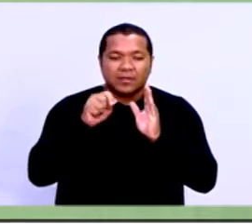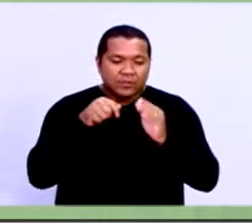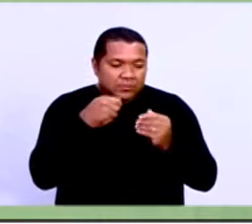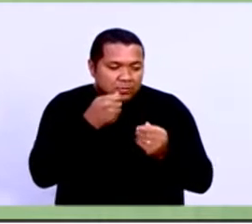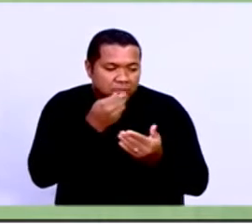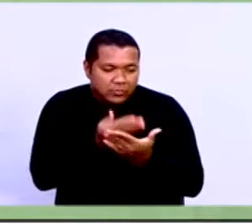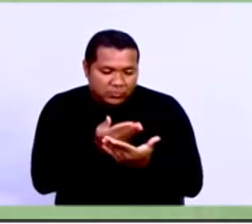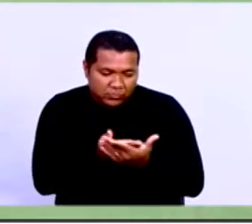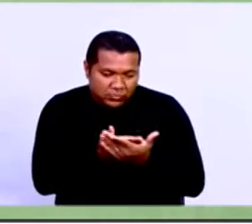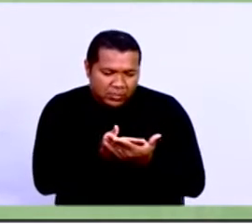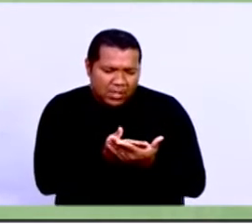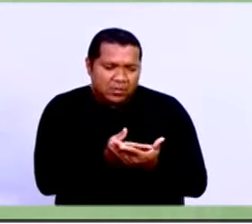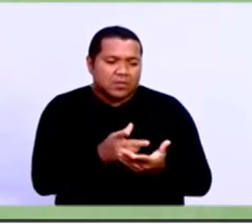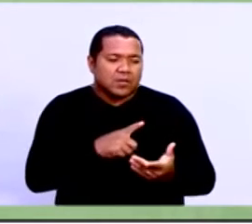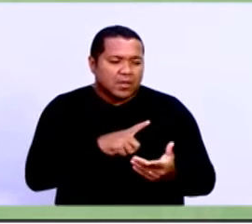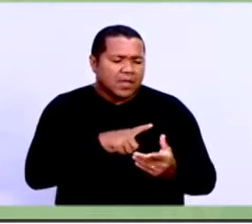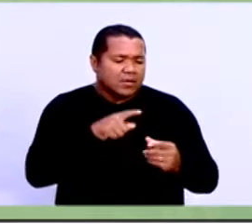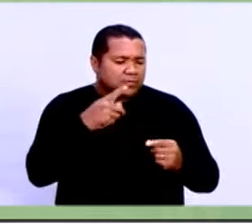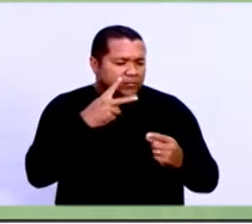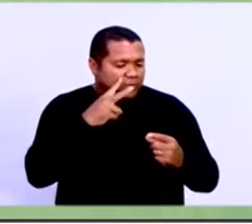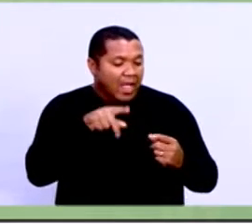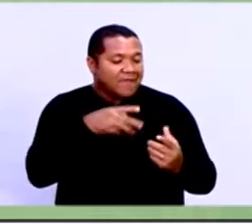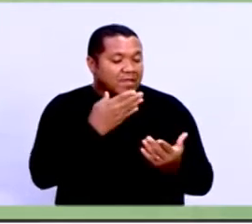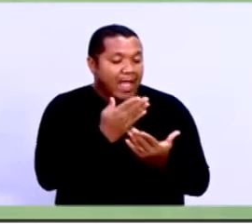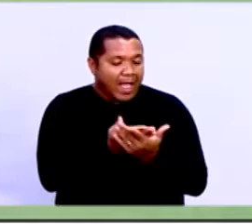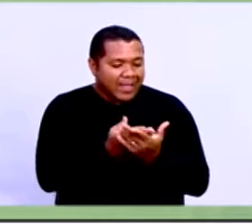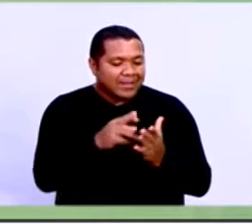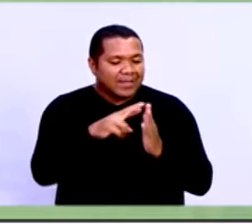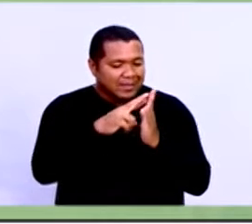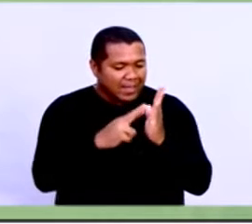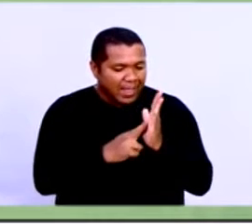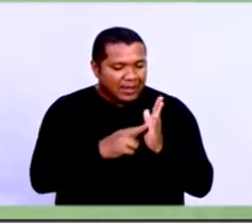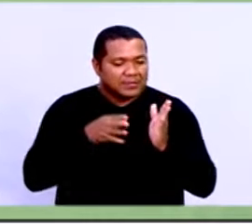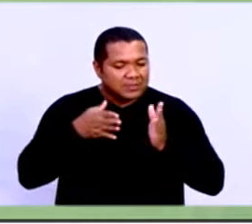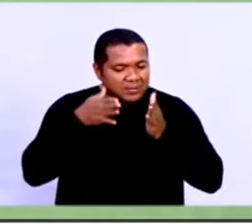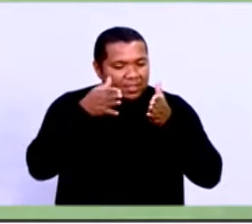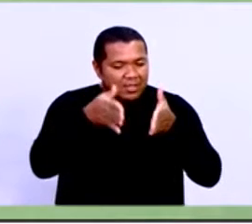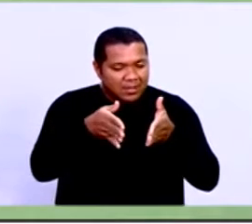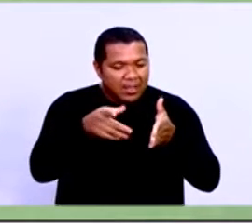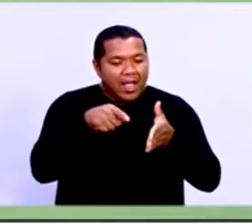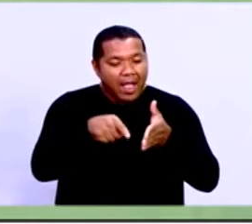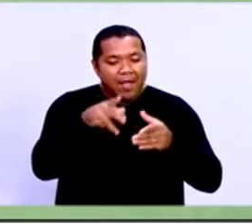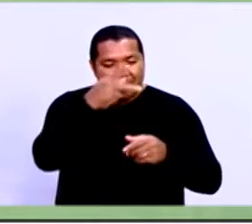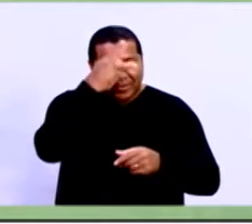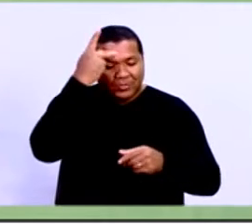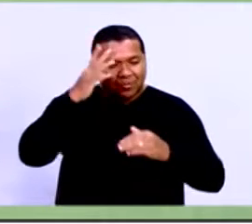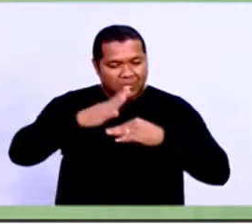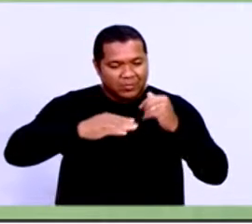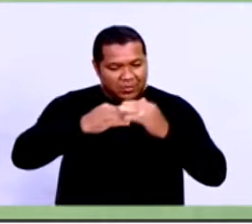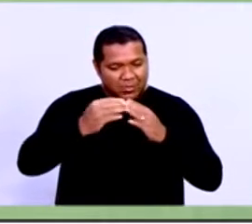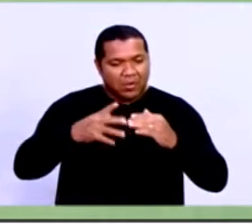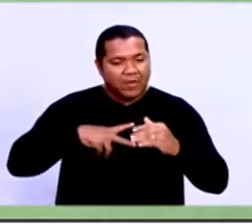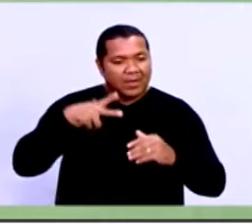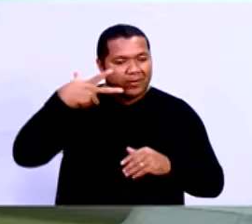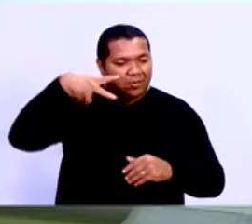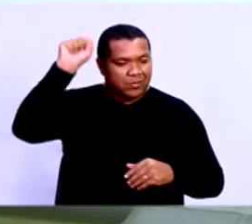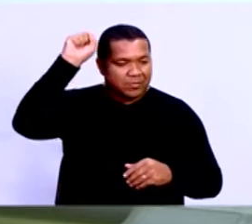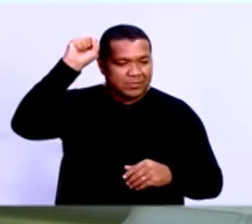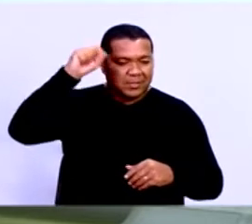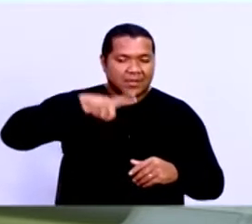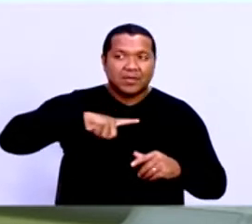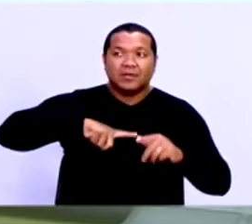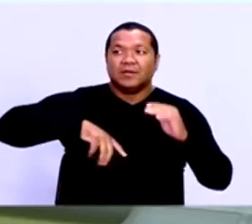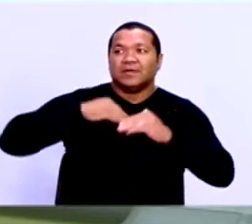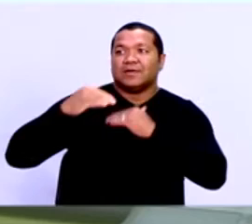decidiram que baseado nesses padrões a pessoa consegue o profissional vai conseguir desenvolver melhor a sua